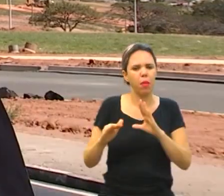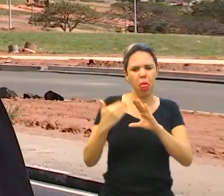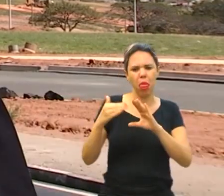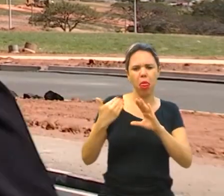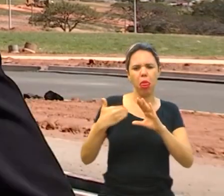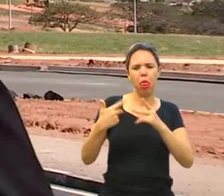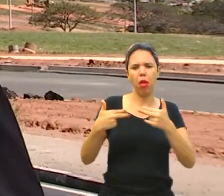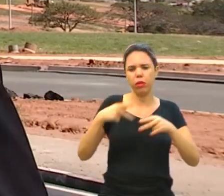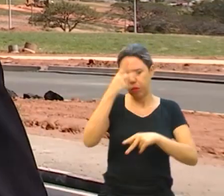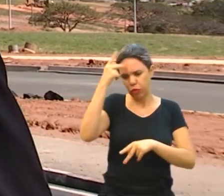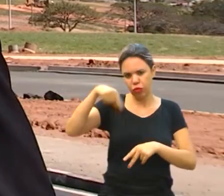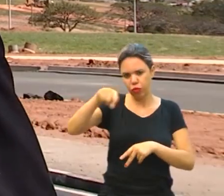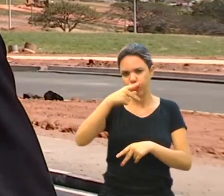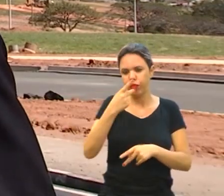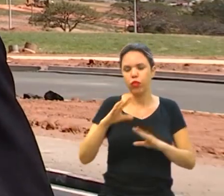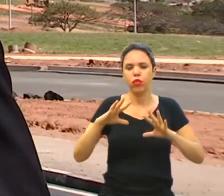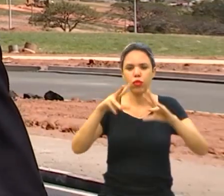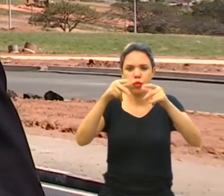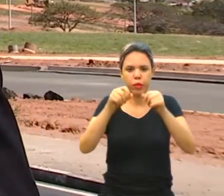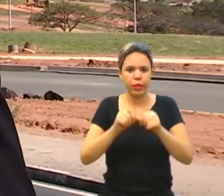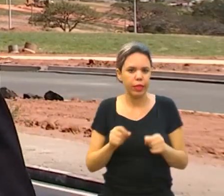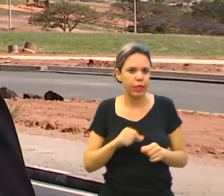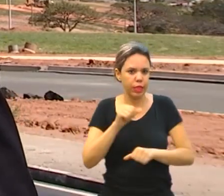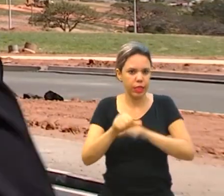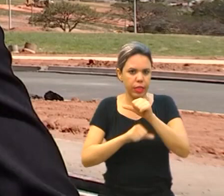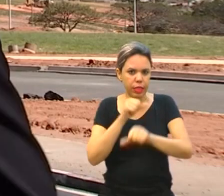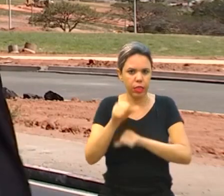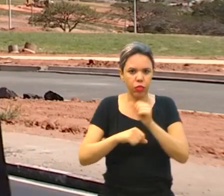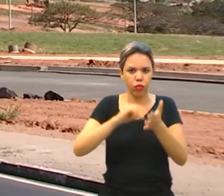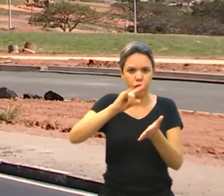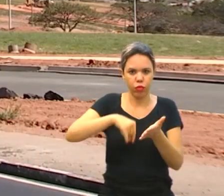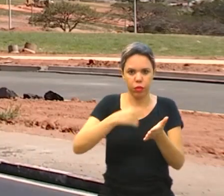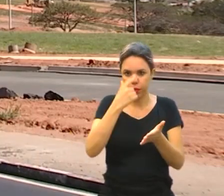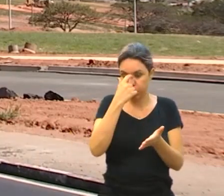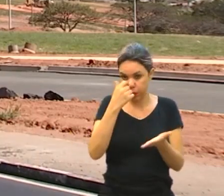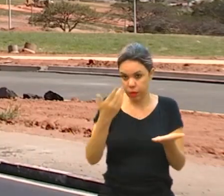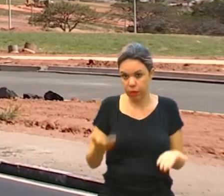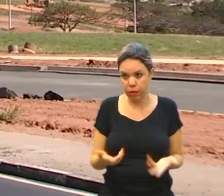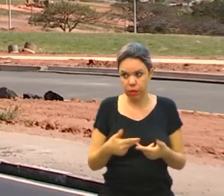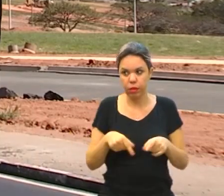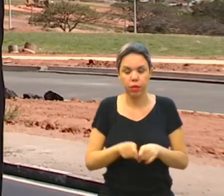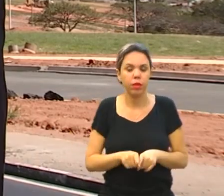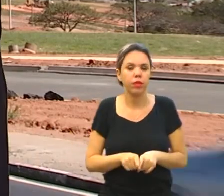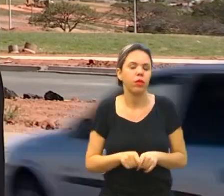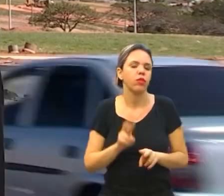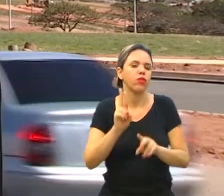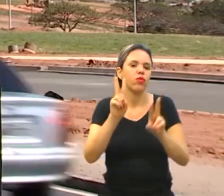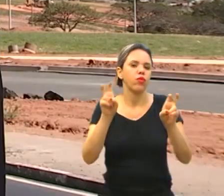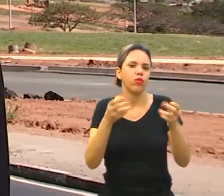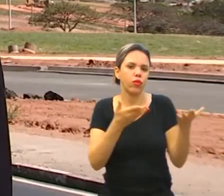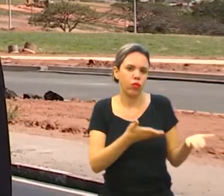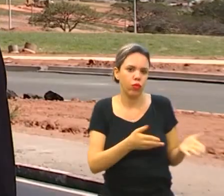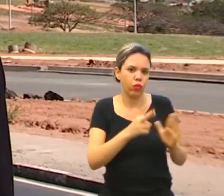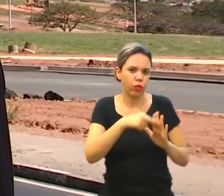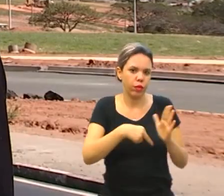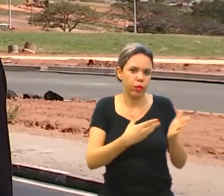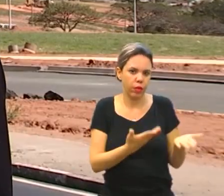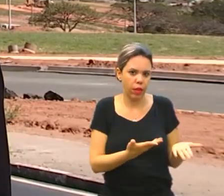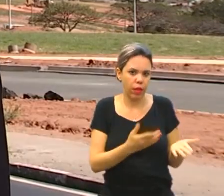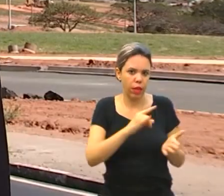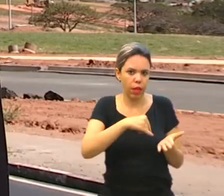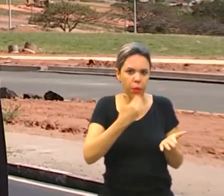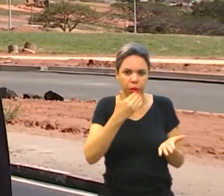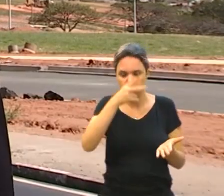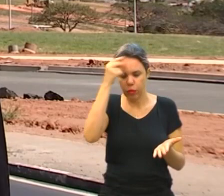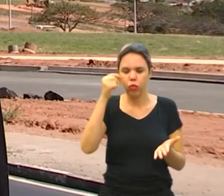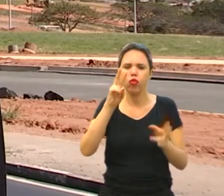vereador ele recebe muita demanda da população. Toda demanda se transforma em uma documentação. E a demanda referente a este